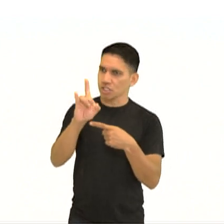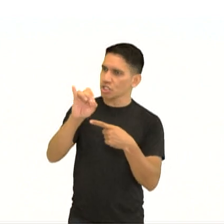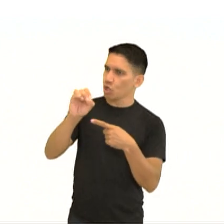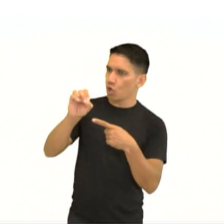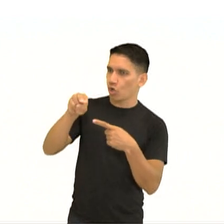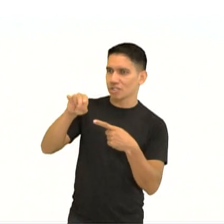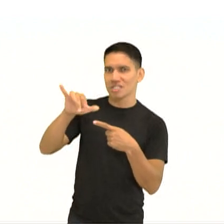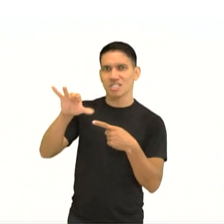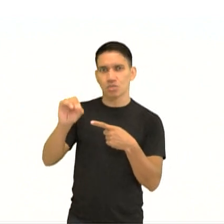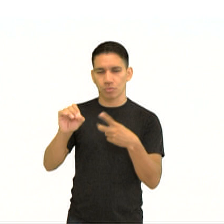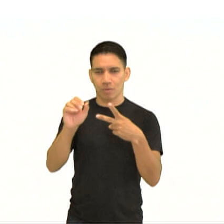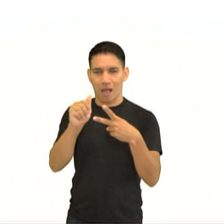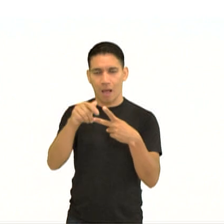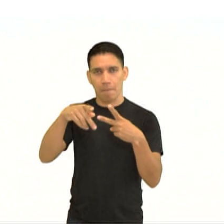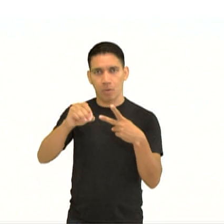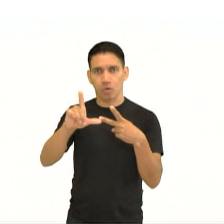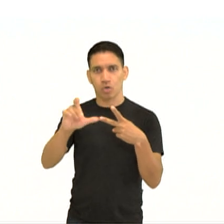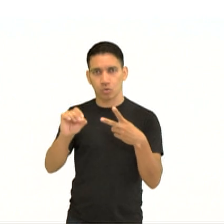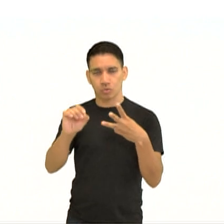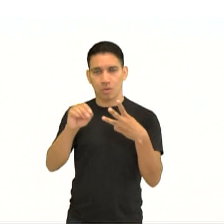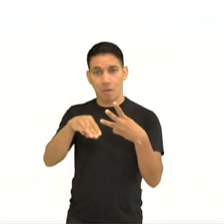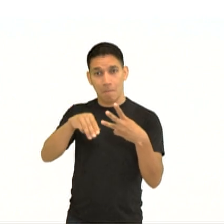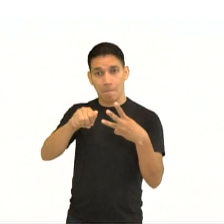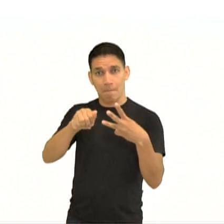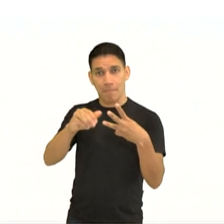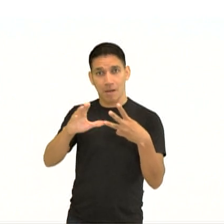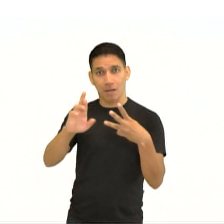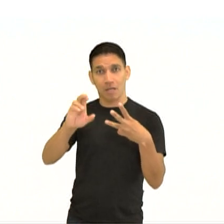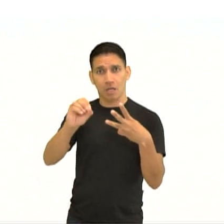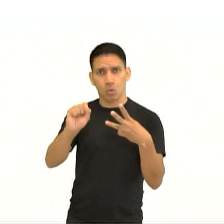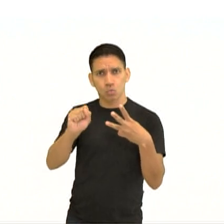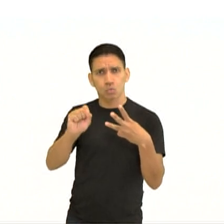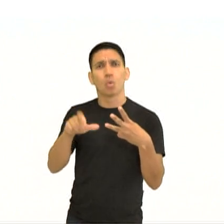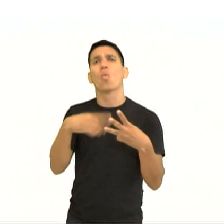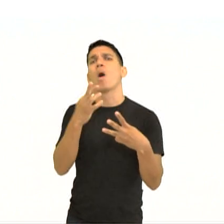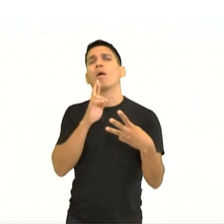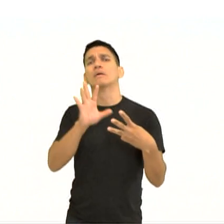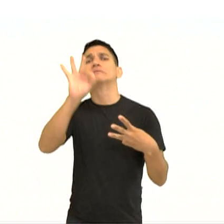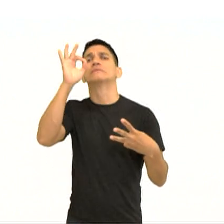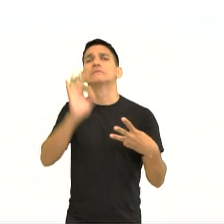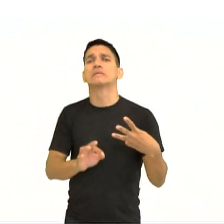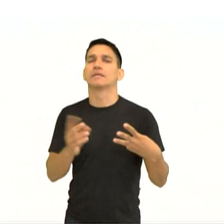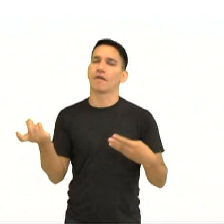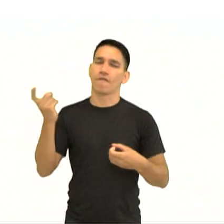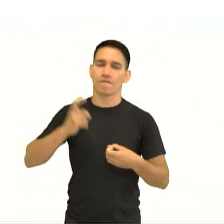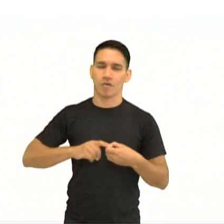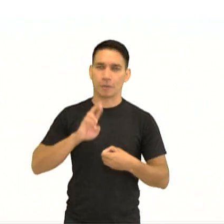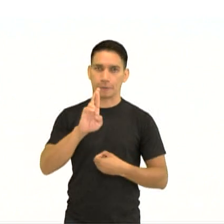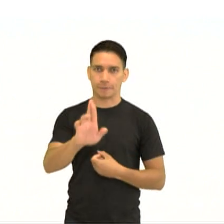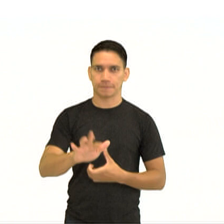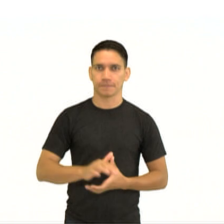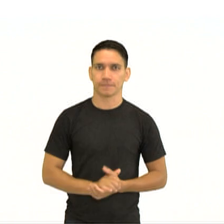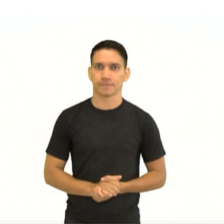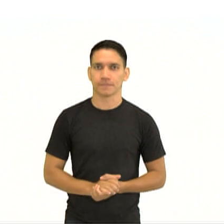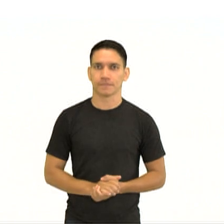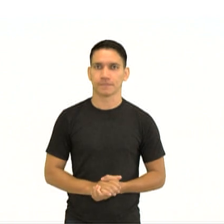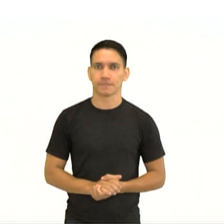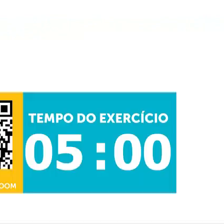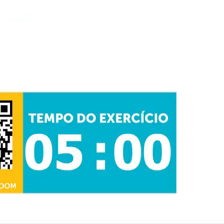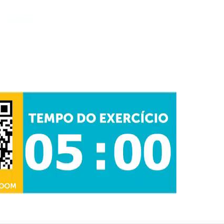Apolo Lício ou C, Marcos Liceus. Respondam aí, daqui a pouquinho a gente volta com a correção.